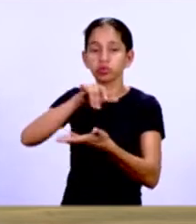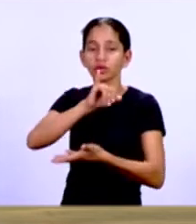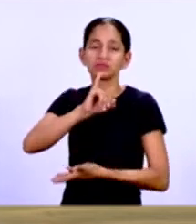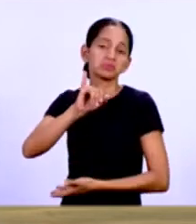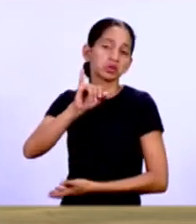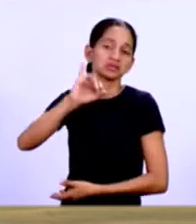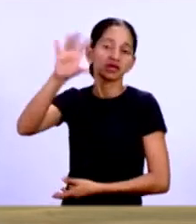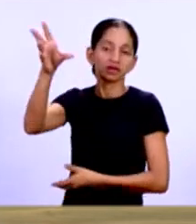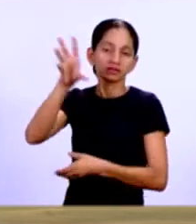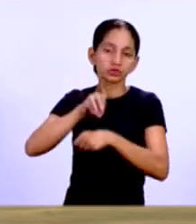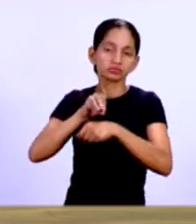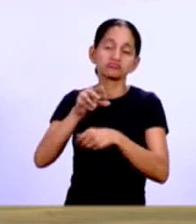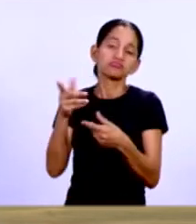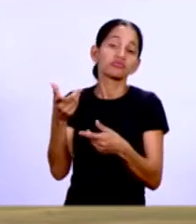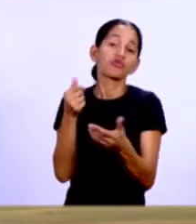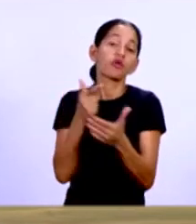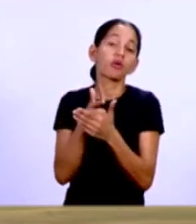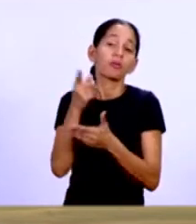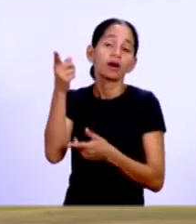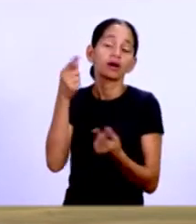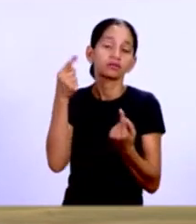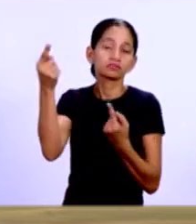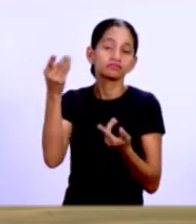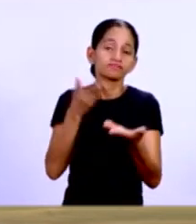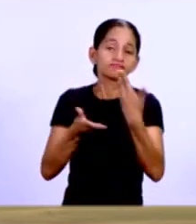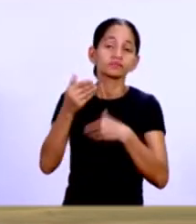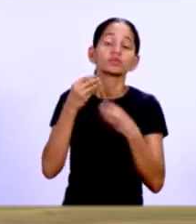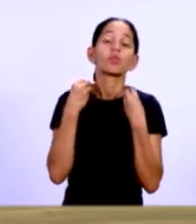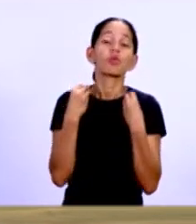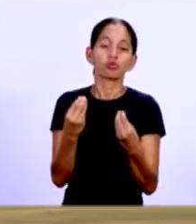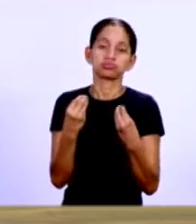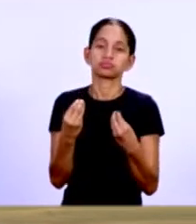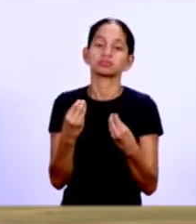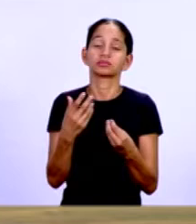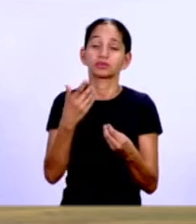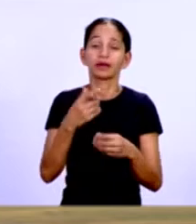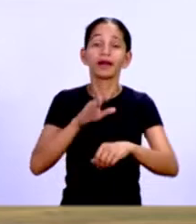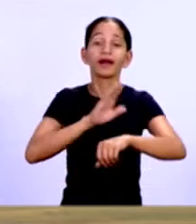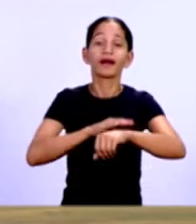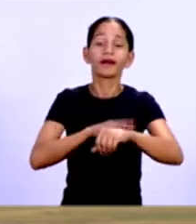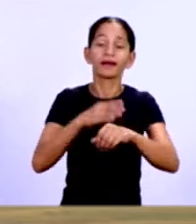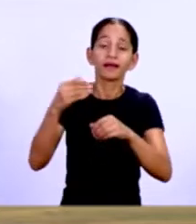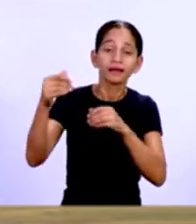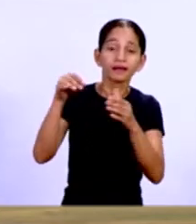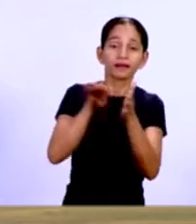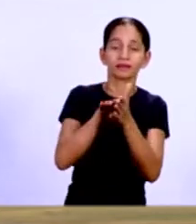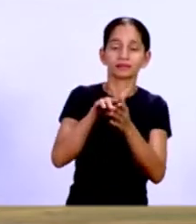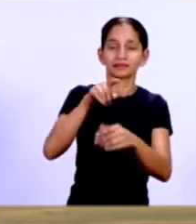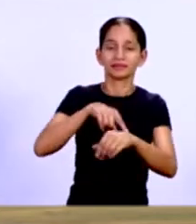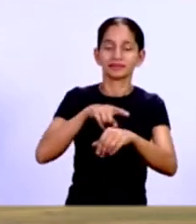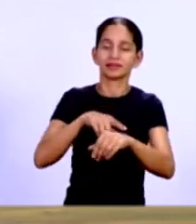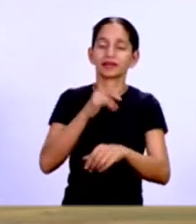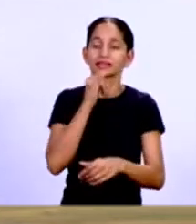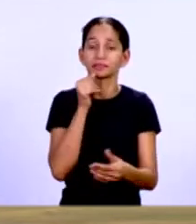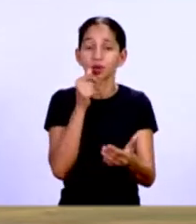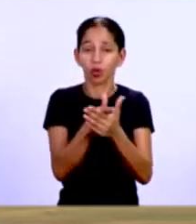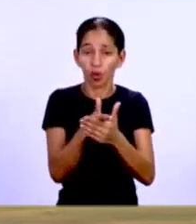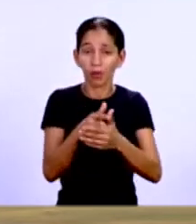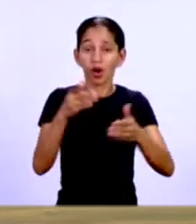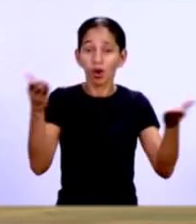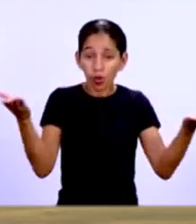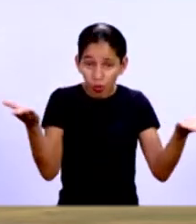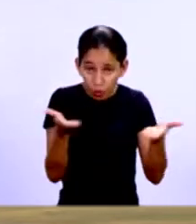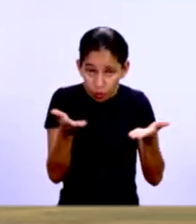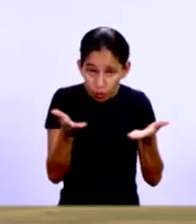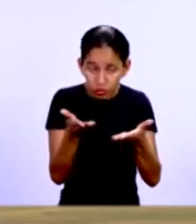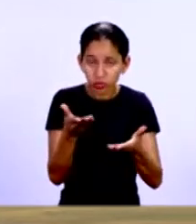roupas, você vai fazer o pagamento desse produto quando ele chegar no Brasil. Então você compra hoje